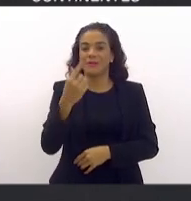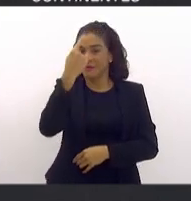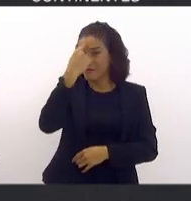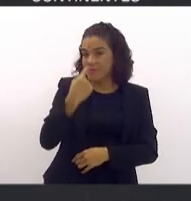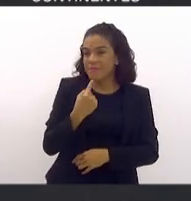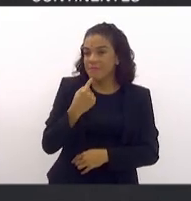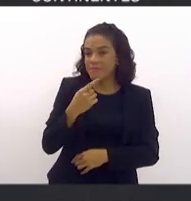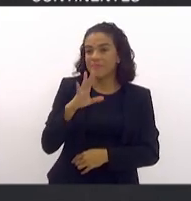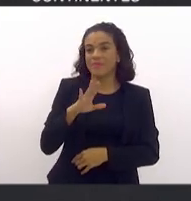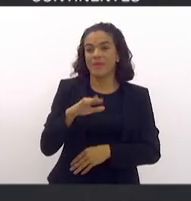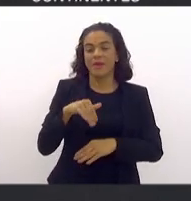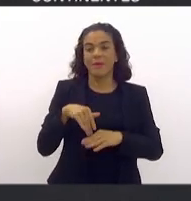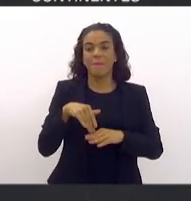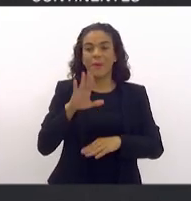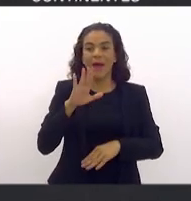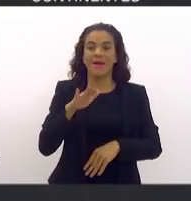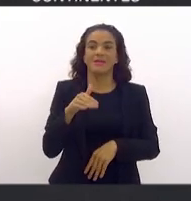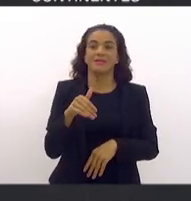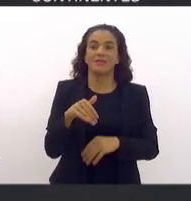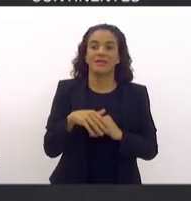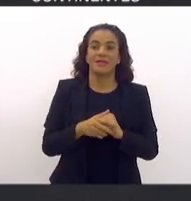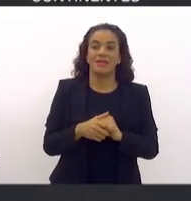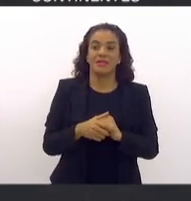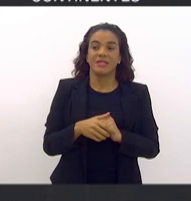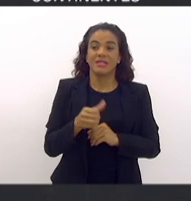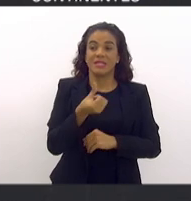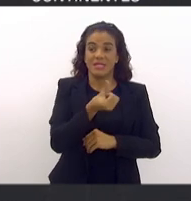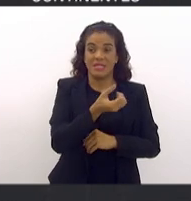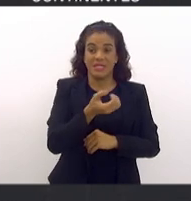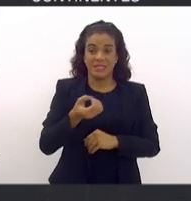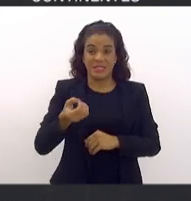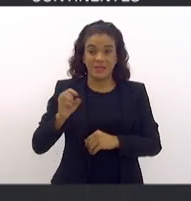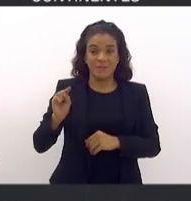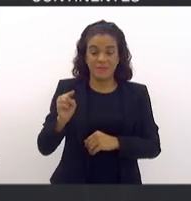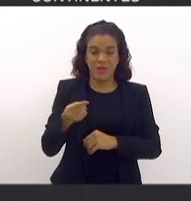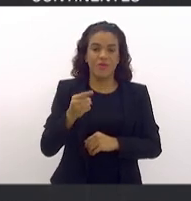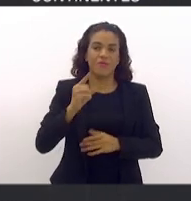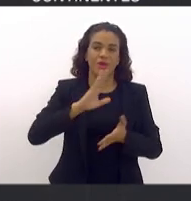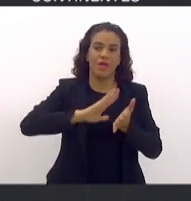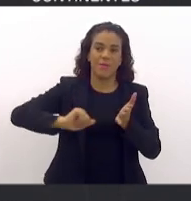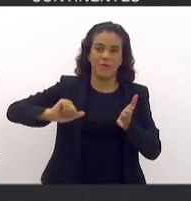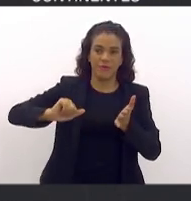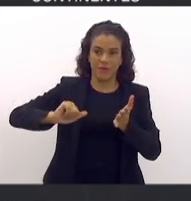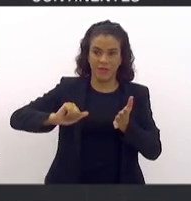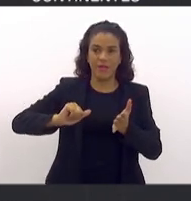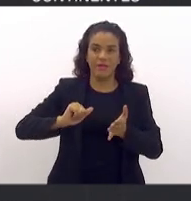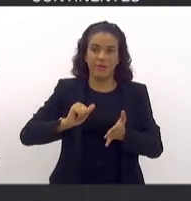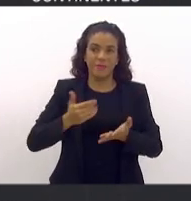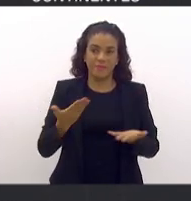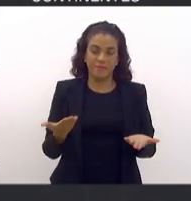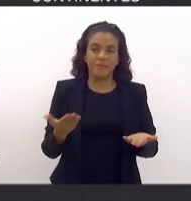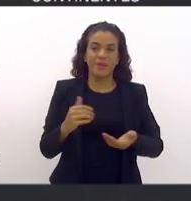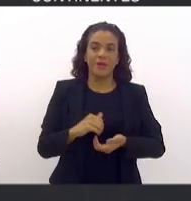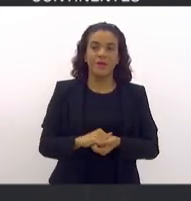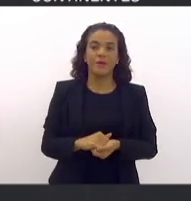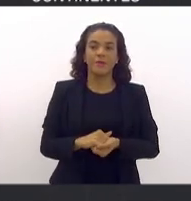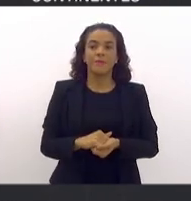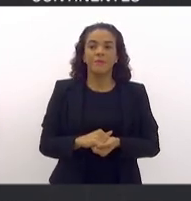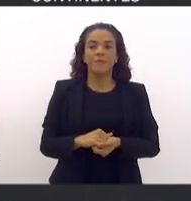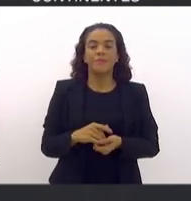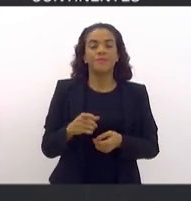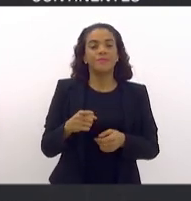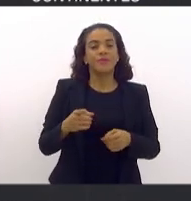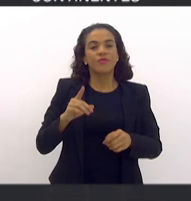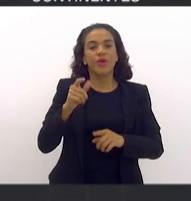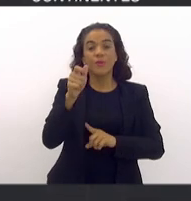766.803 páginas foram removidas. Esse número muda porque ele é muito dinâmico de remoção, então quando ele foi feito foi